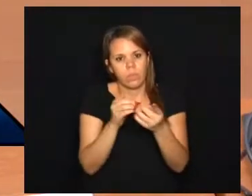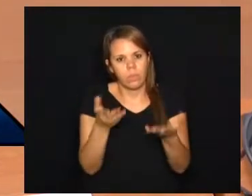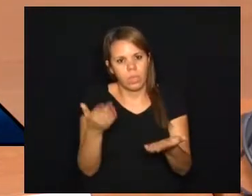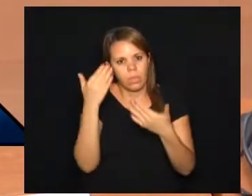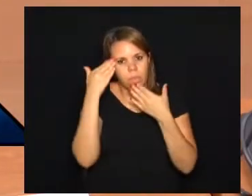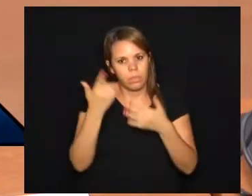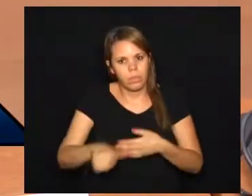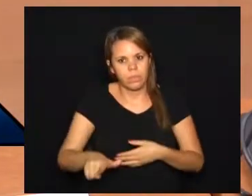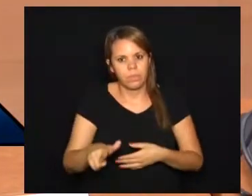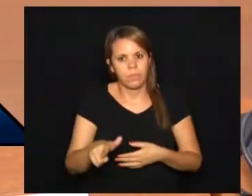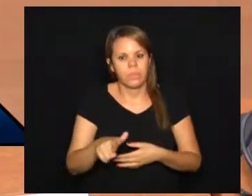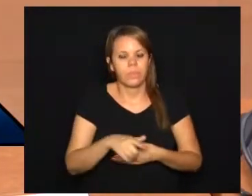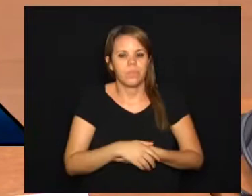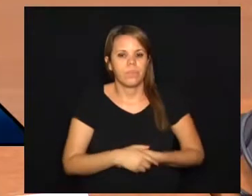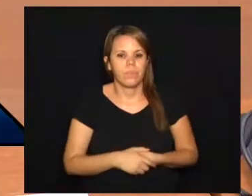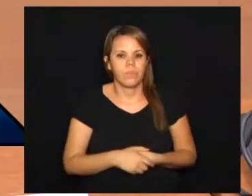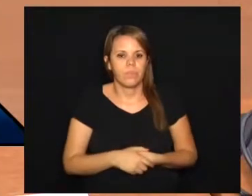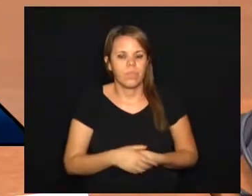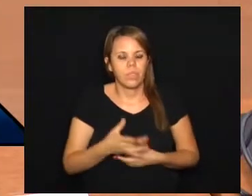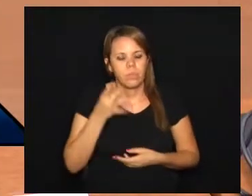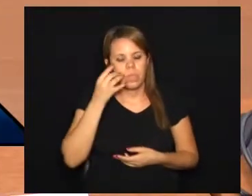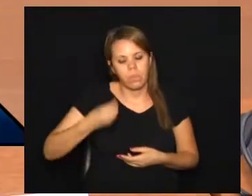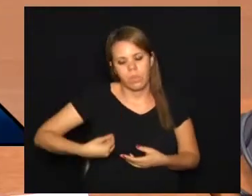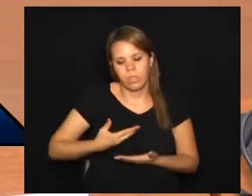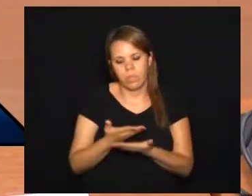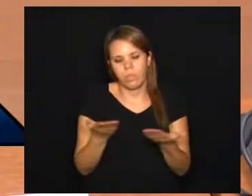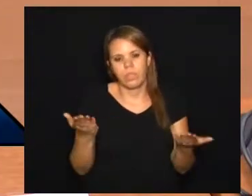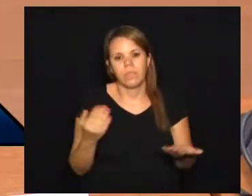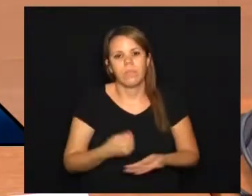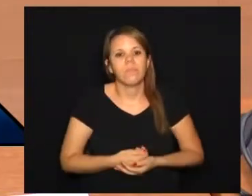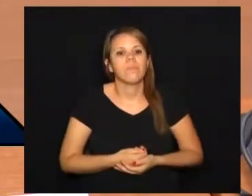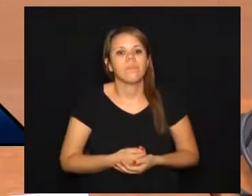Obrigado mais uma vez pela presença.